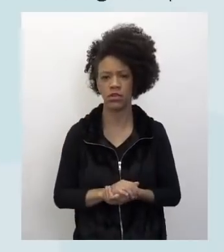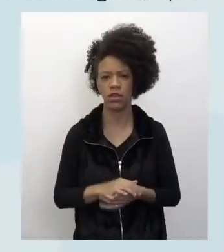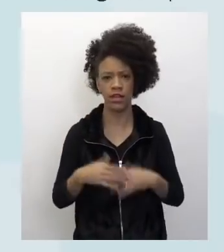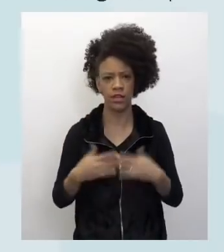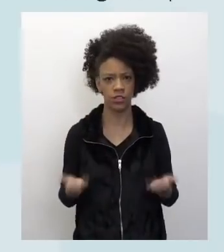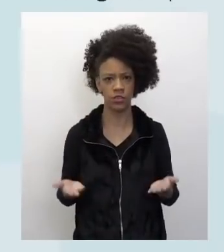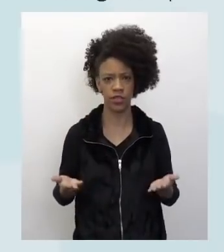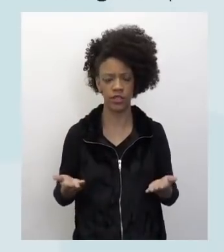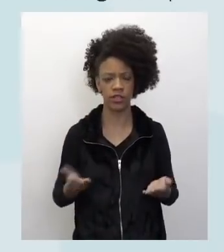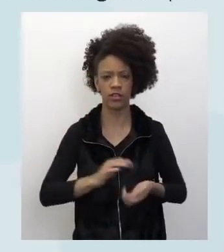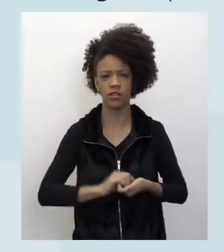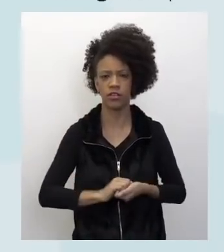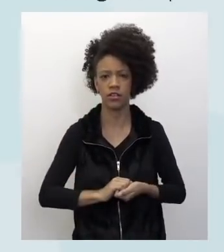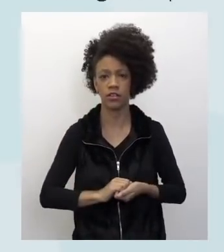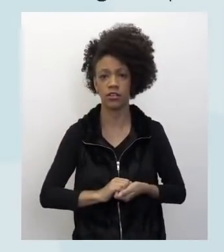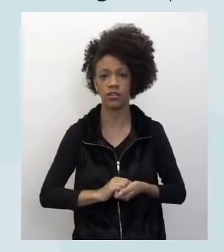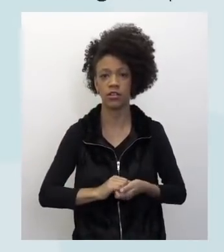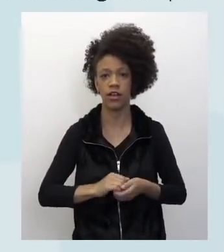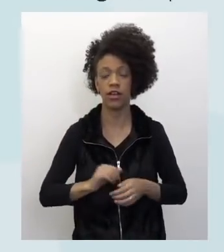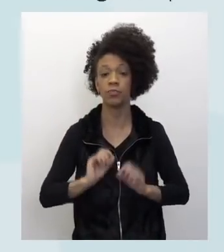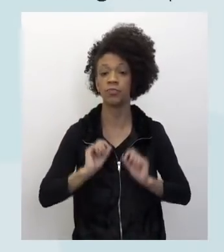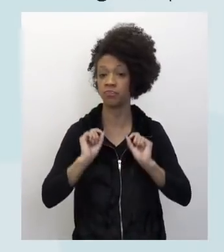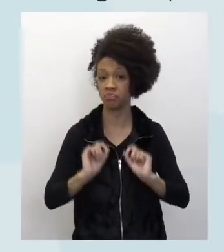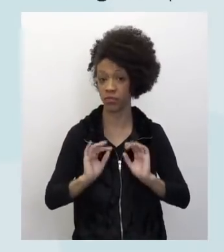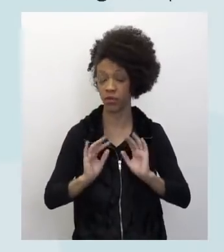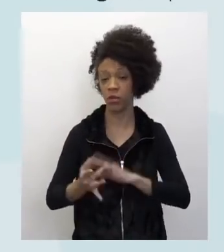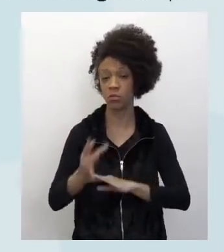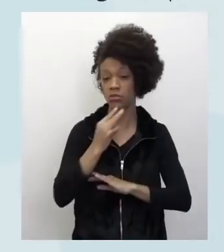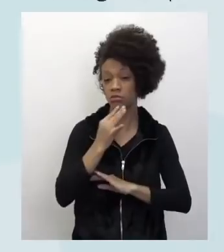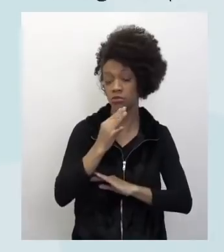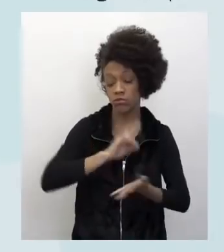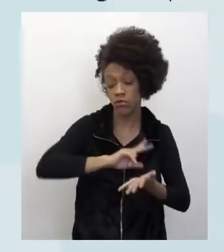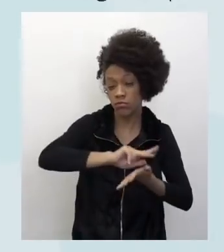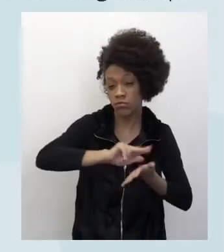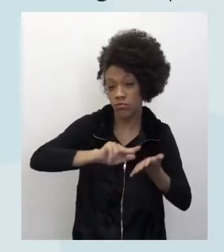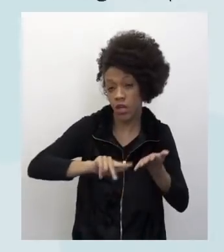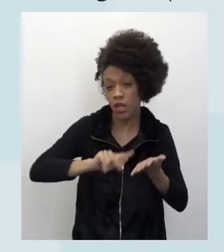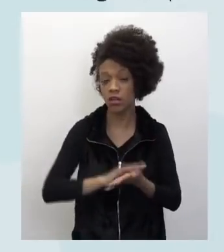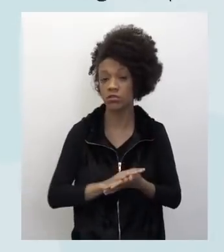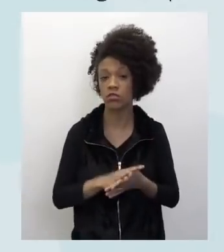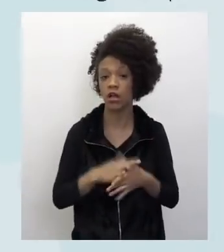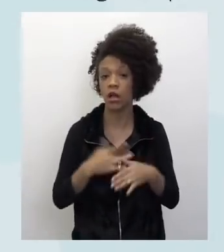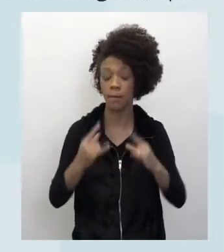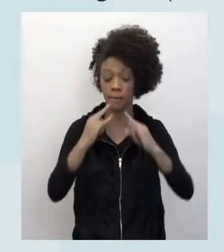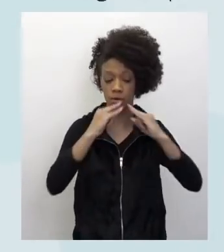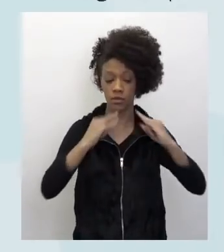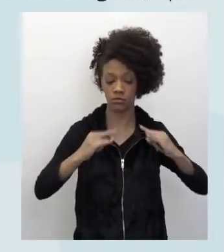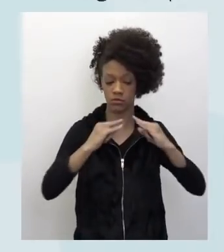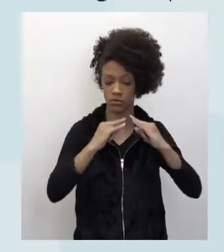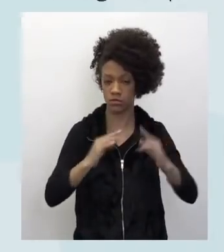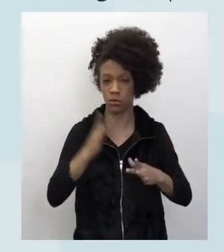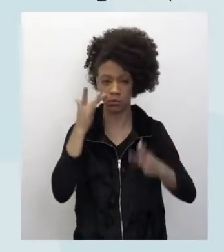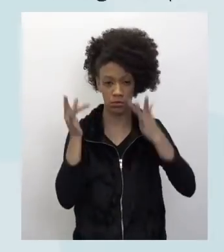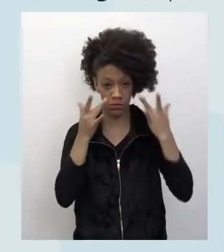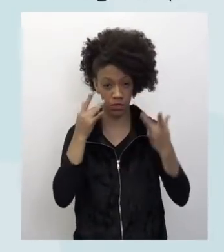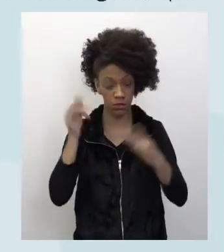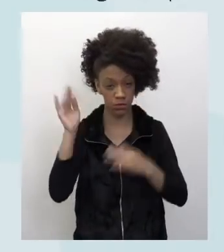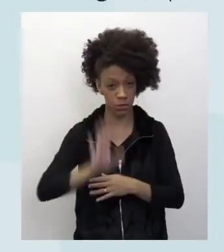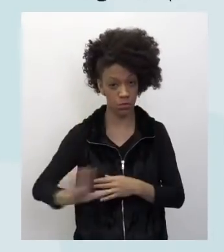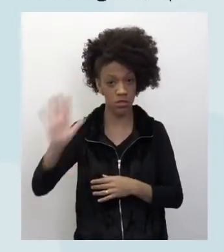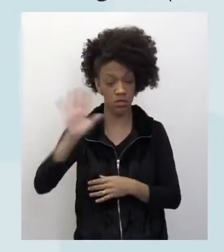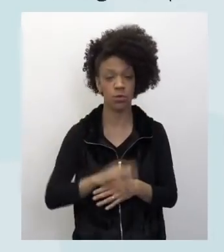igual o circo que a gente acabou de ver. Elementos diferenciados para circo e espetáculo no Brasil.